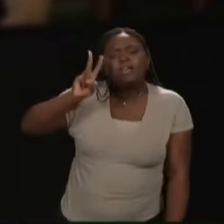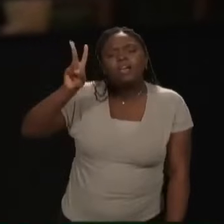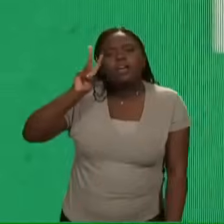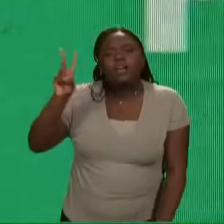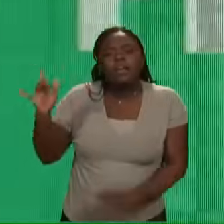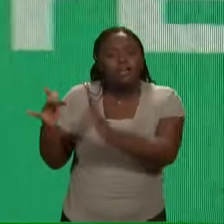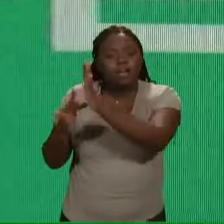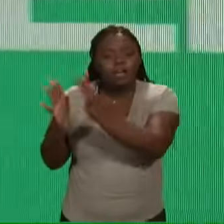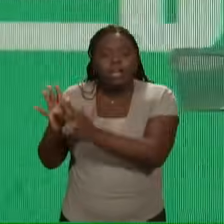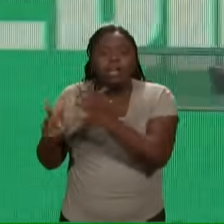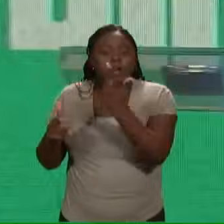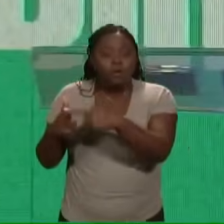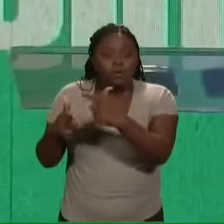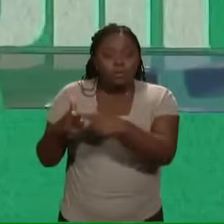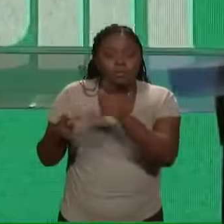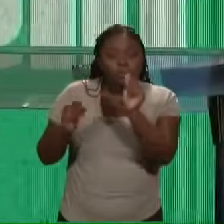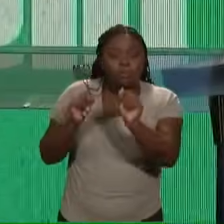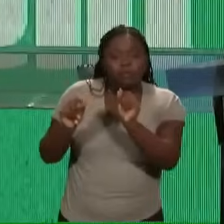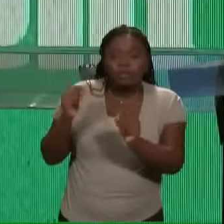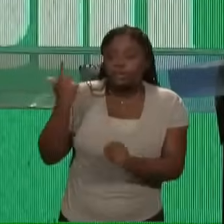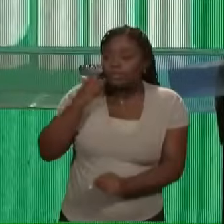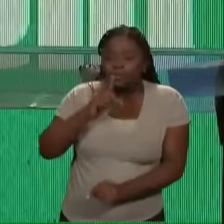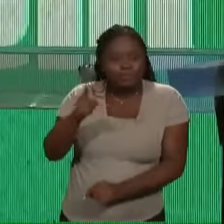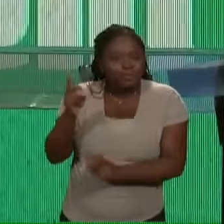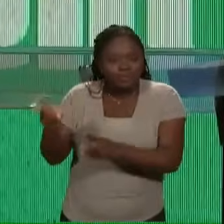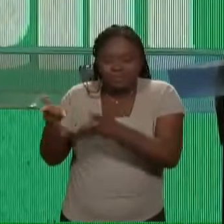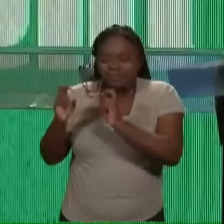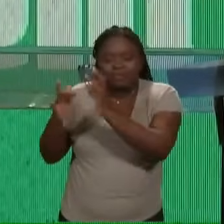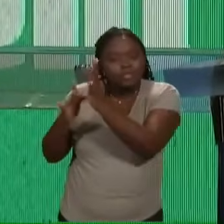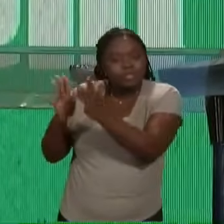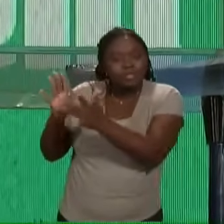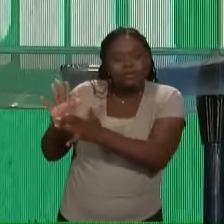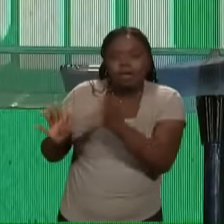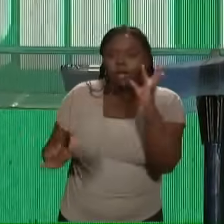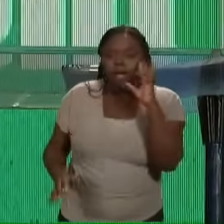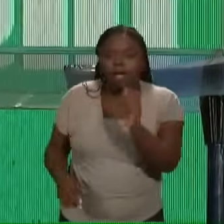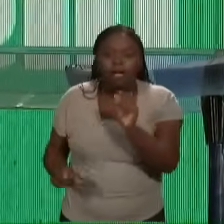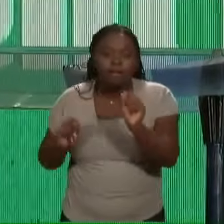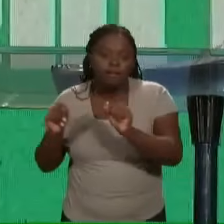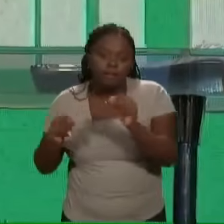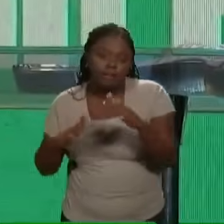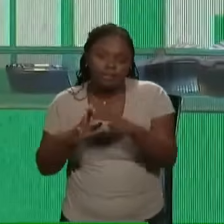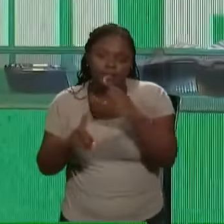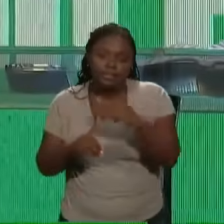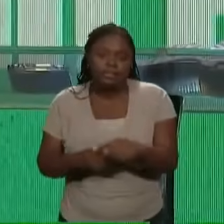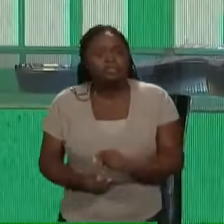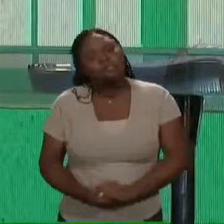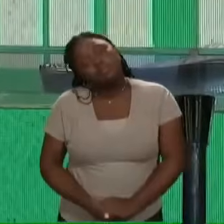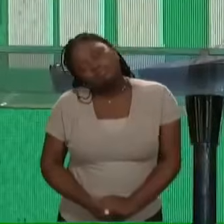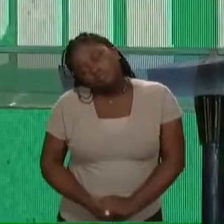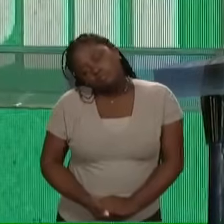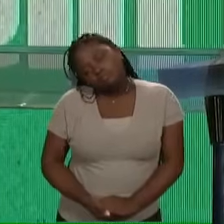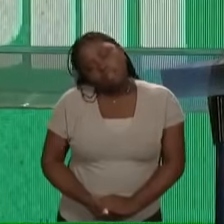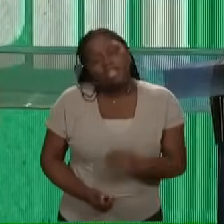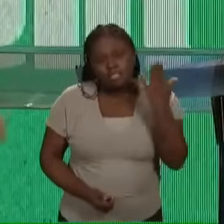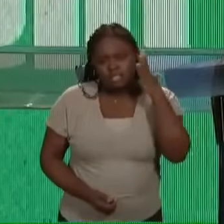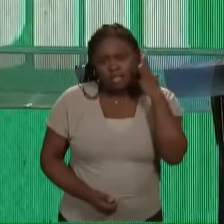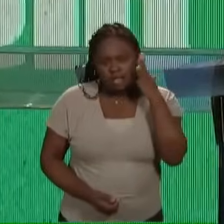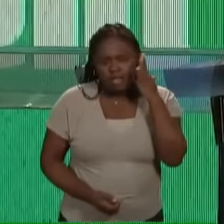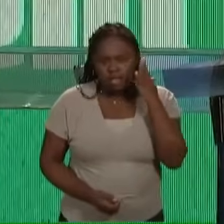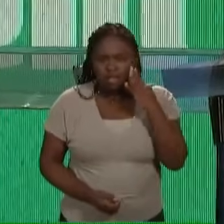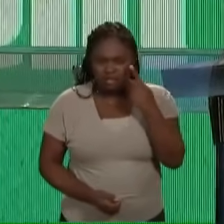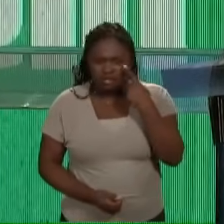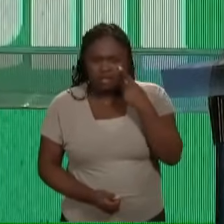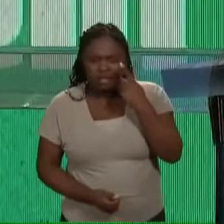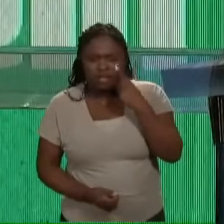O problema é que a gente não consegue ver um Jesus assim, né? A gente acha que Jesus é igual vitrô de igreja, com aquela cara assim. Já viu Jesus no vitrô